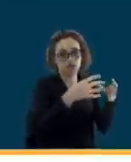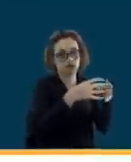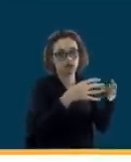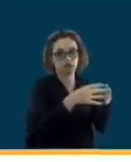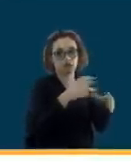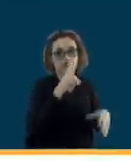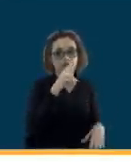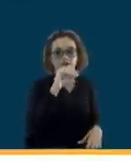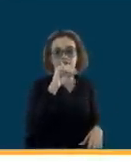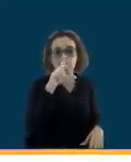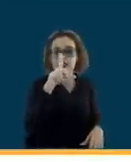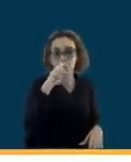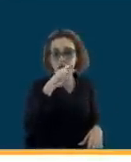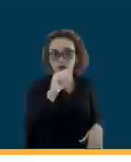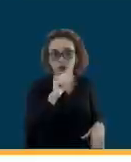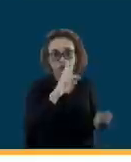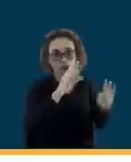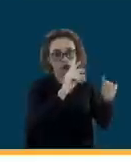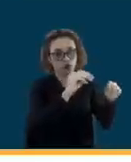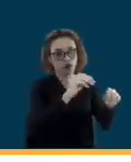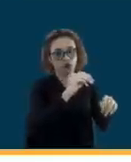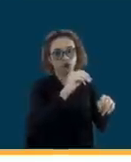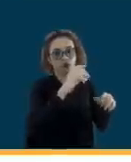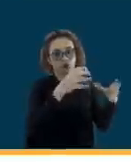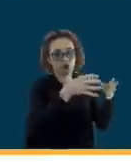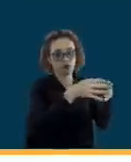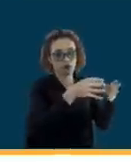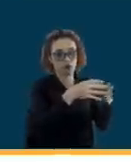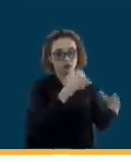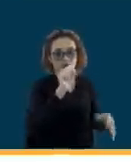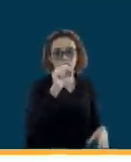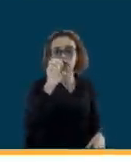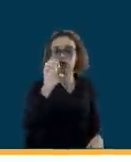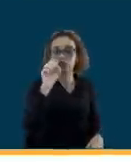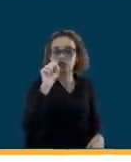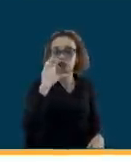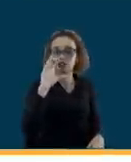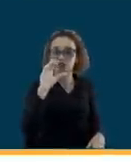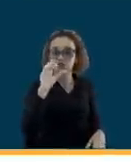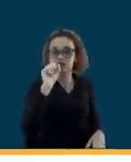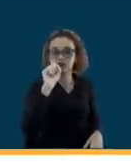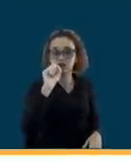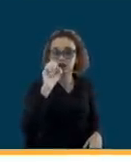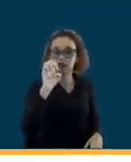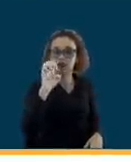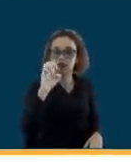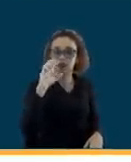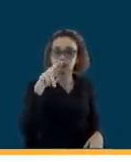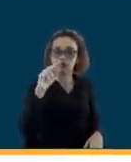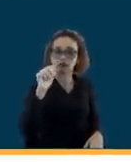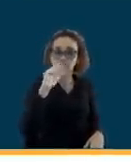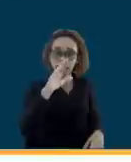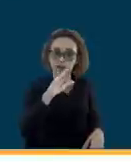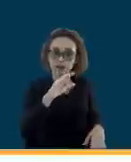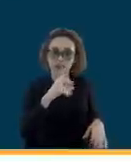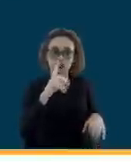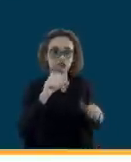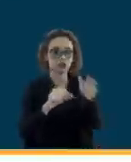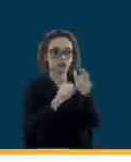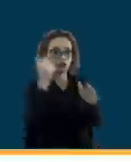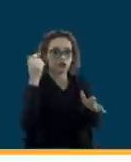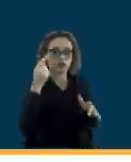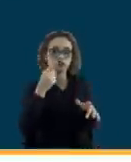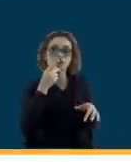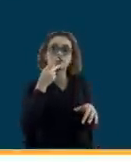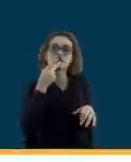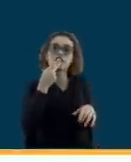Vilma, toda a equipe do SESC do Senac também, que esteve conosco. Mas logo que nas primeiras conversas, a gente falou, esse curso não pode deixar de